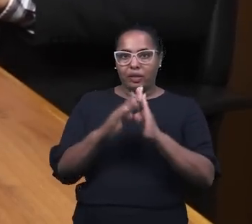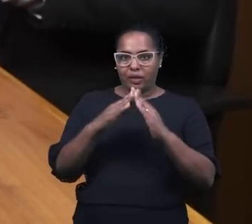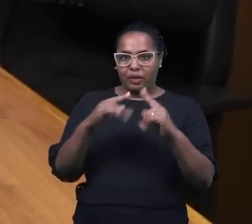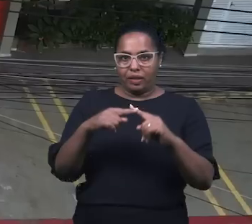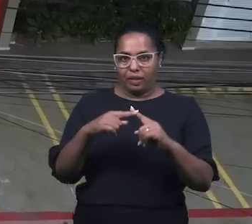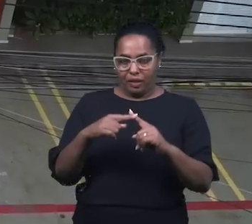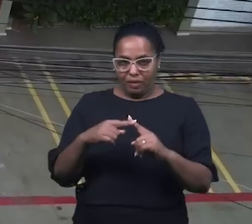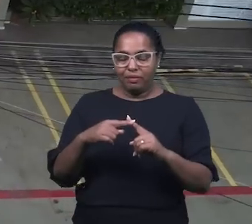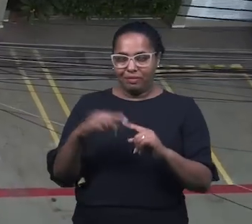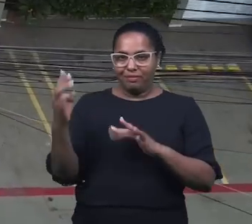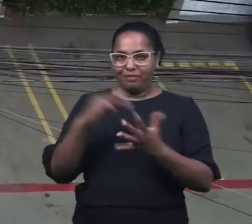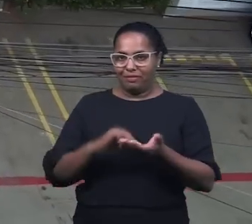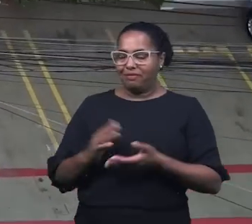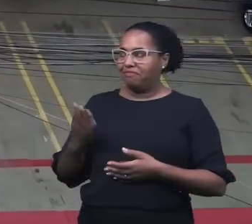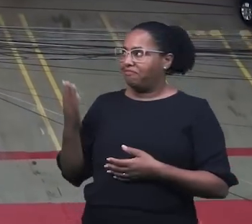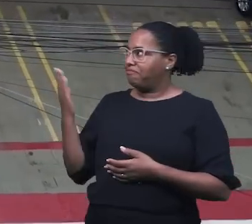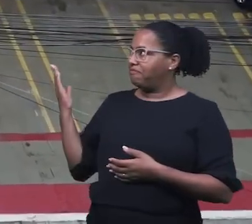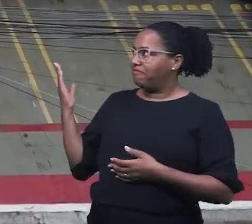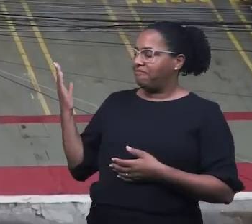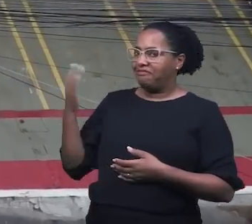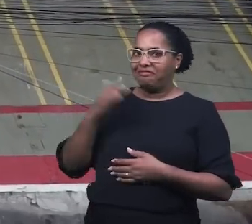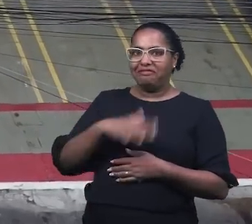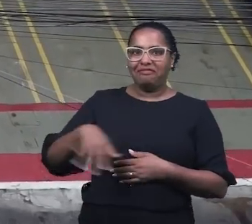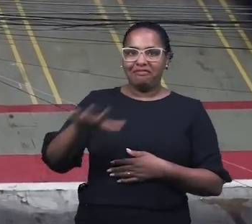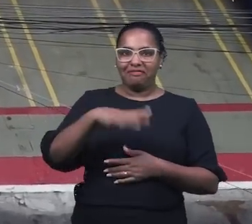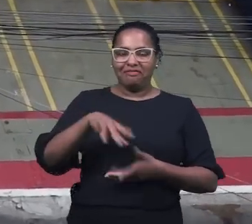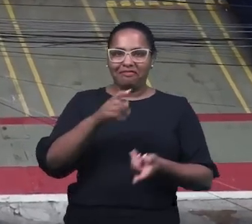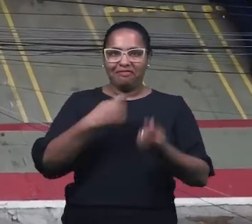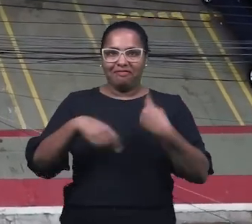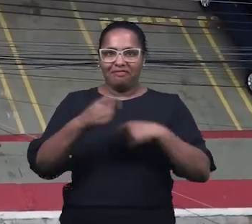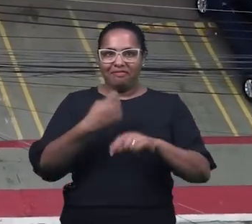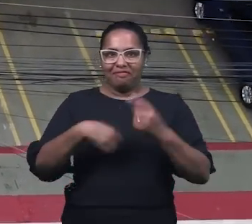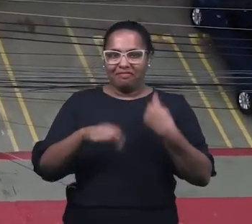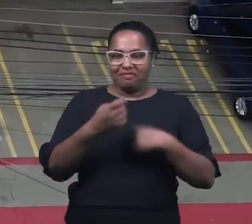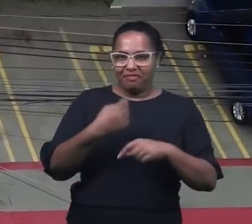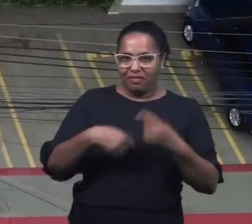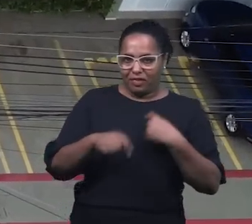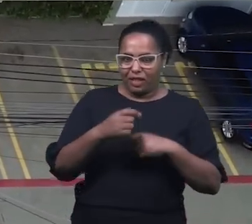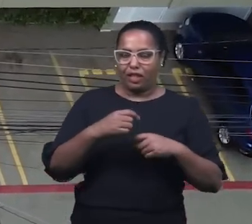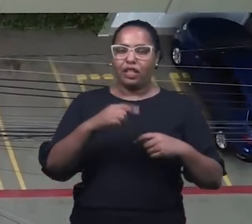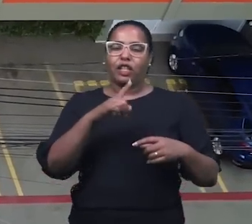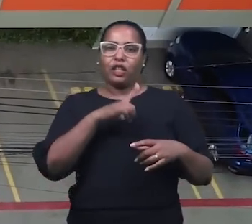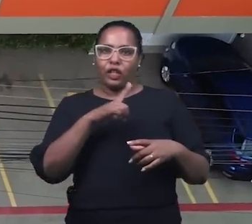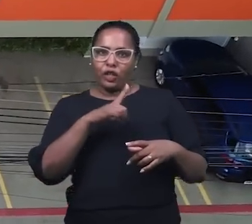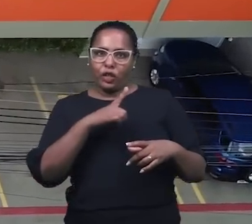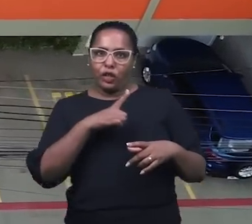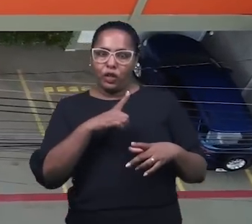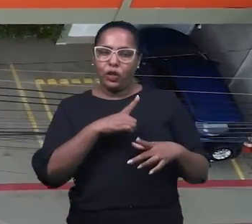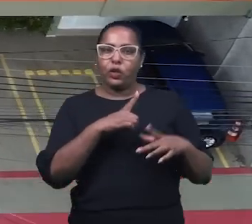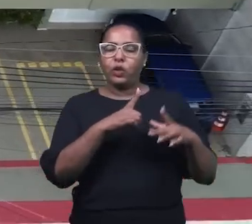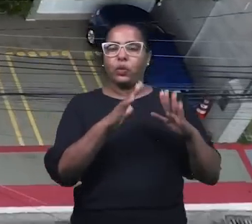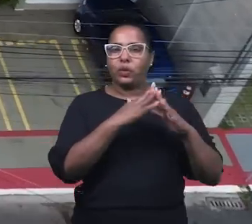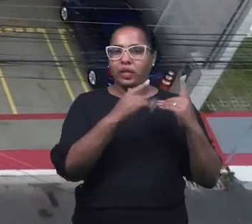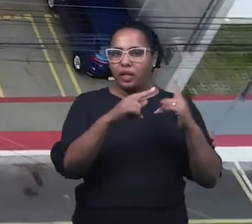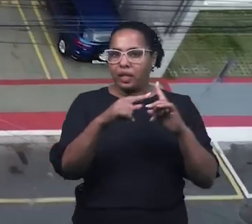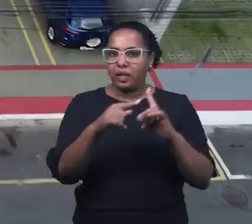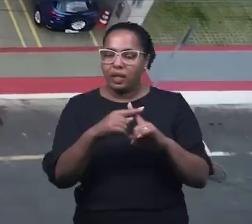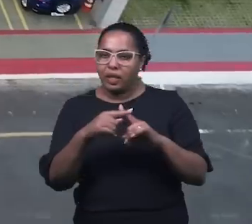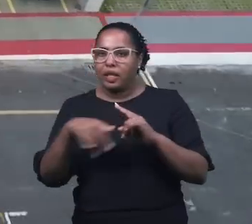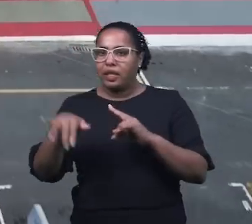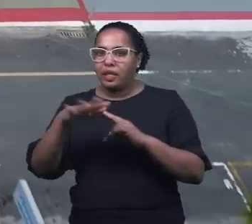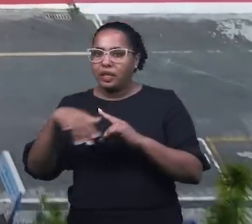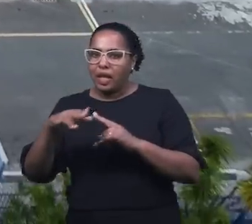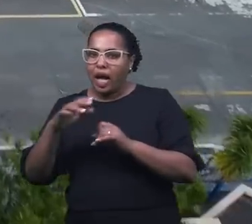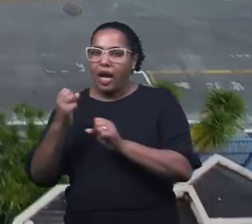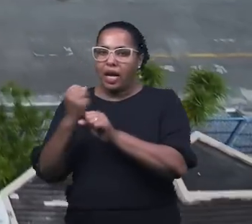Cristã Maranata, ali onde funciona toda a parte administrativa, que cuida do patrimônio da igreja, dos